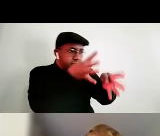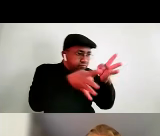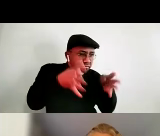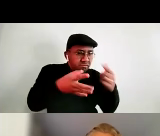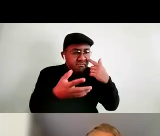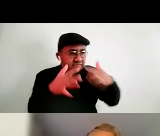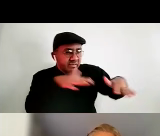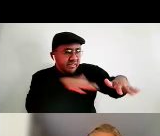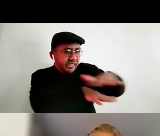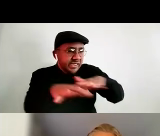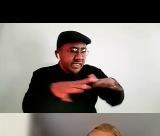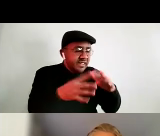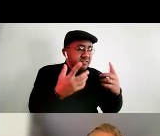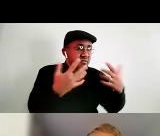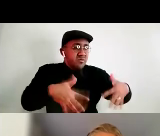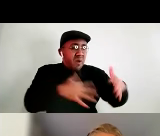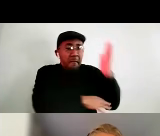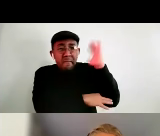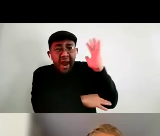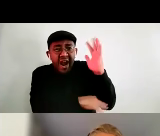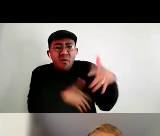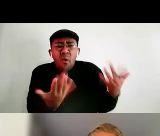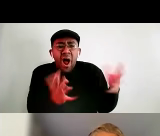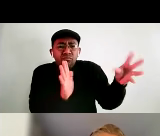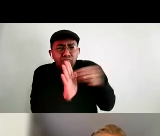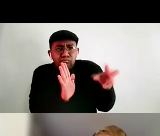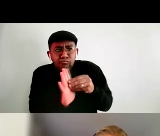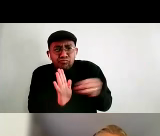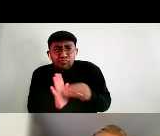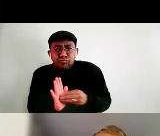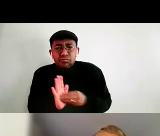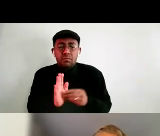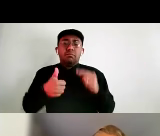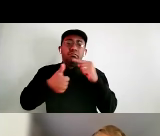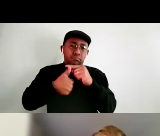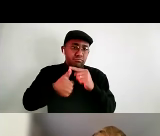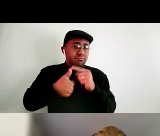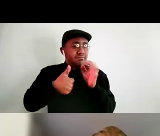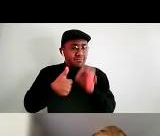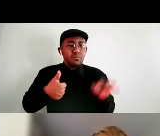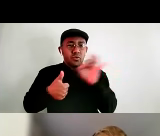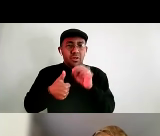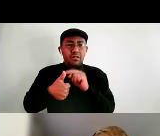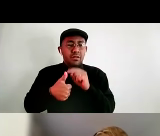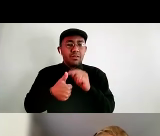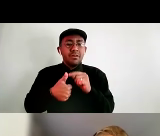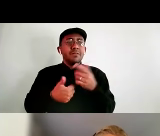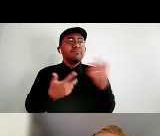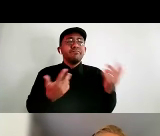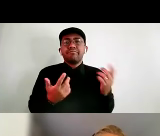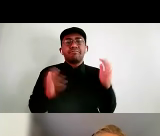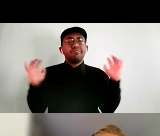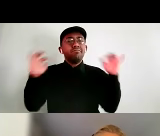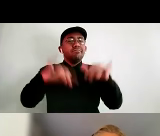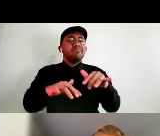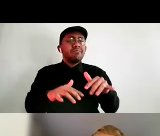avaliamos o risco. O que tentamos fazer é identificar e quantificar os riscos com base às funções e as